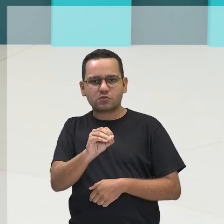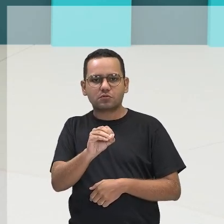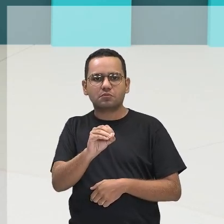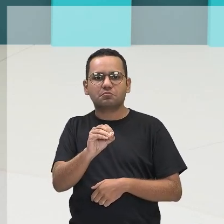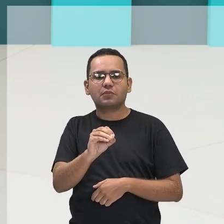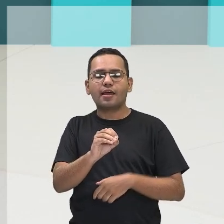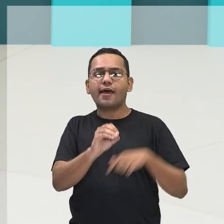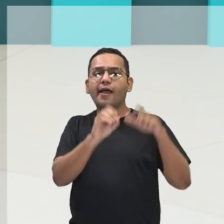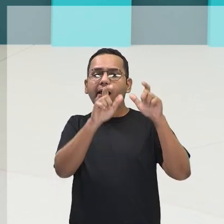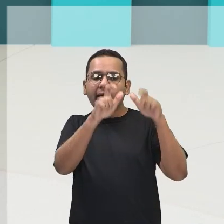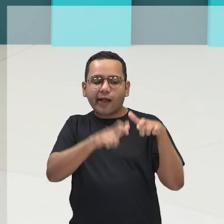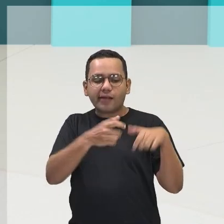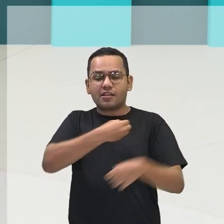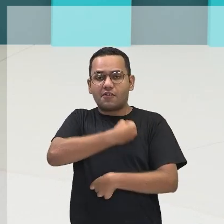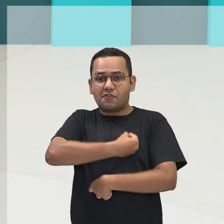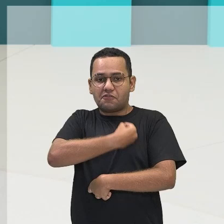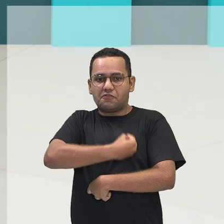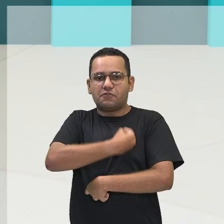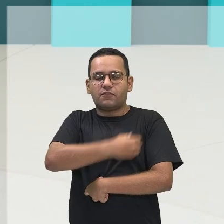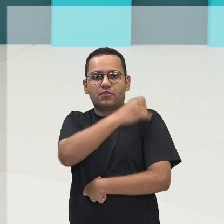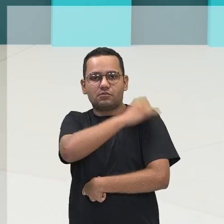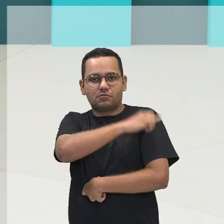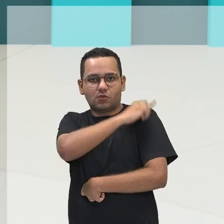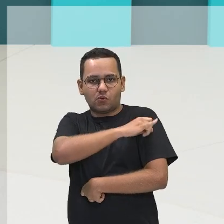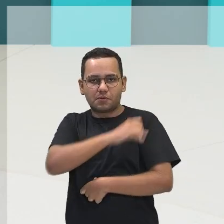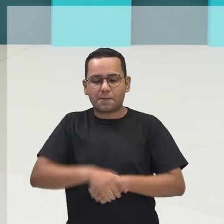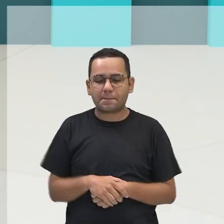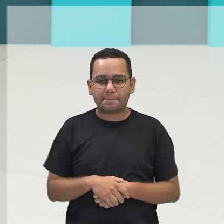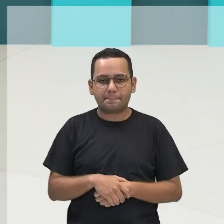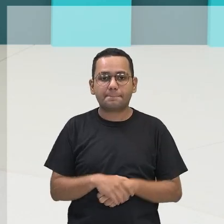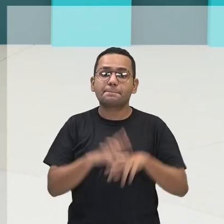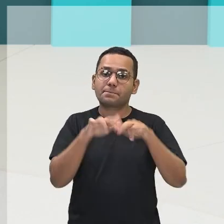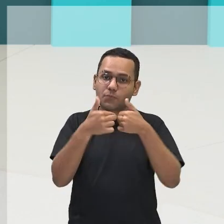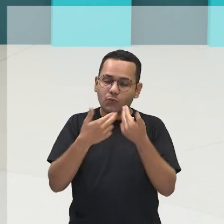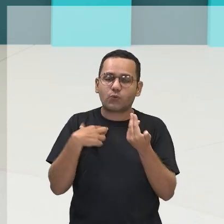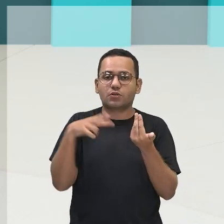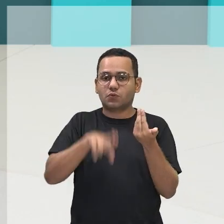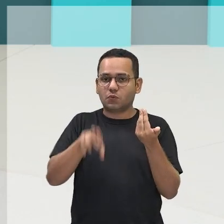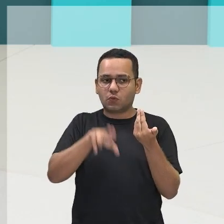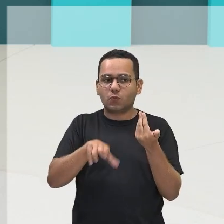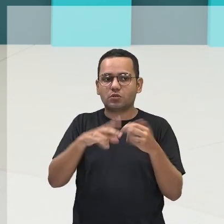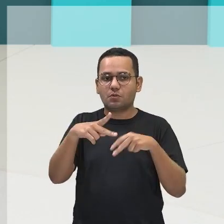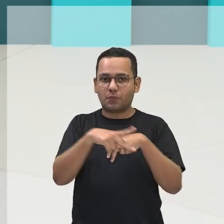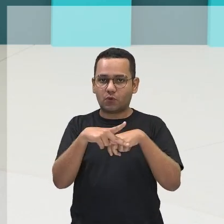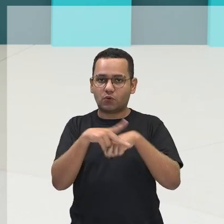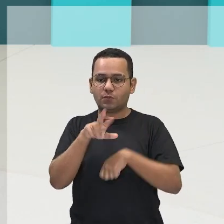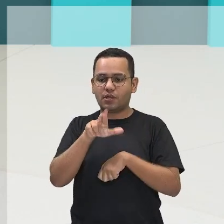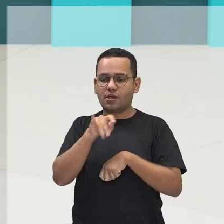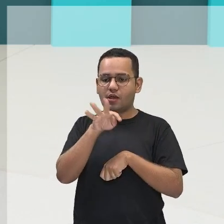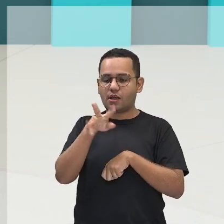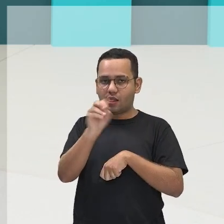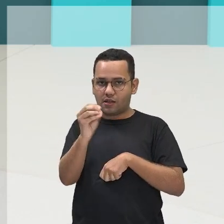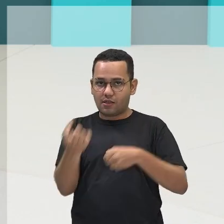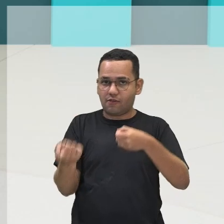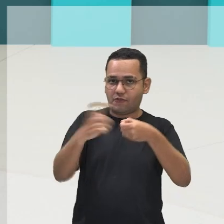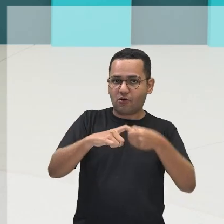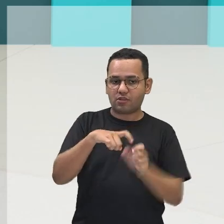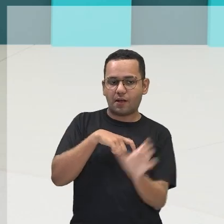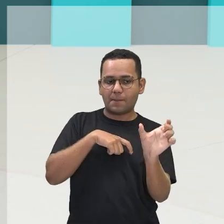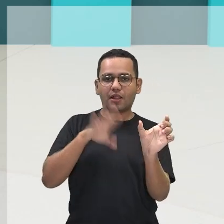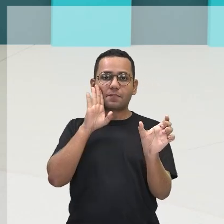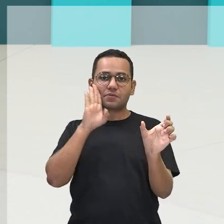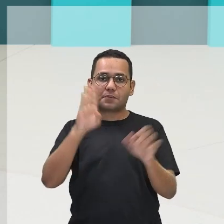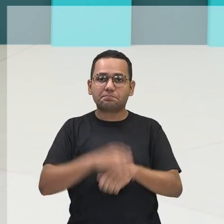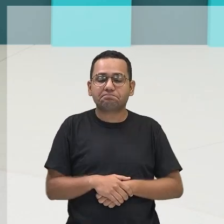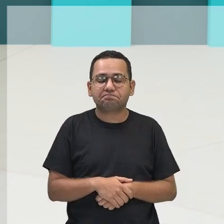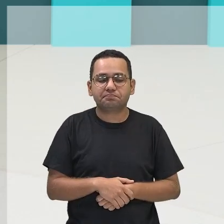que eu vou usar o pronome relativo para substituir o antecedente e retomar esse antecedente, ok?